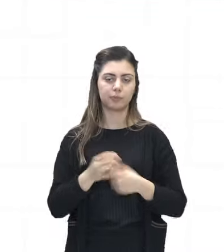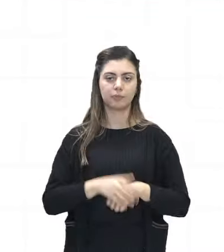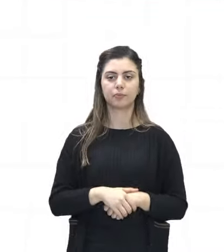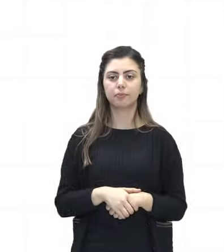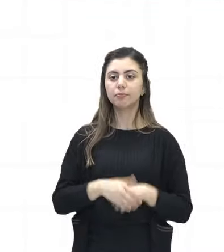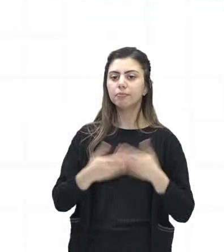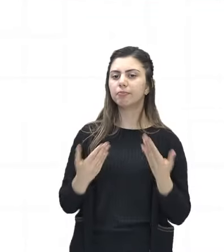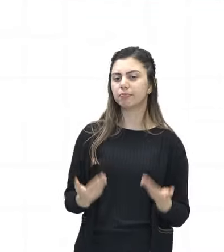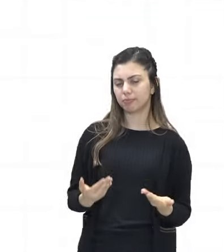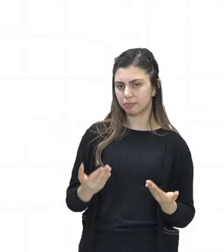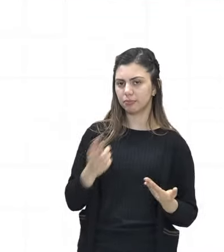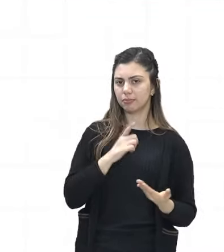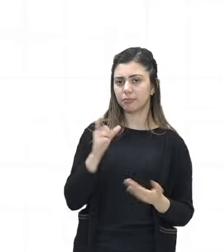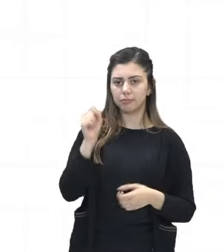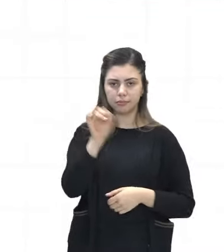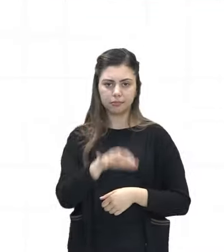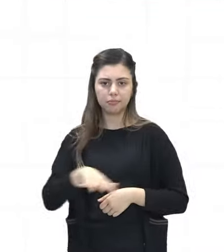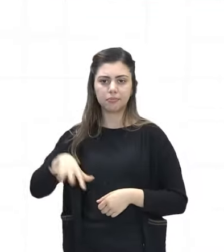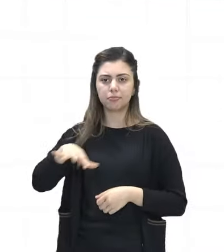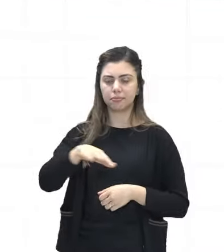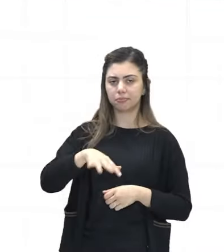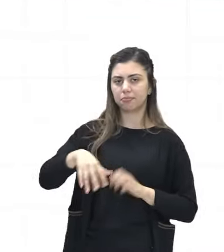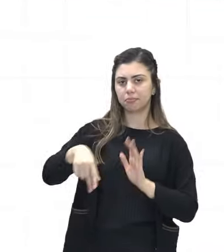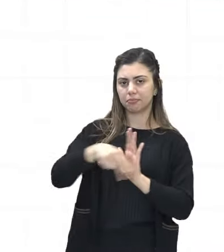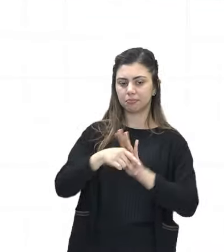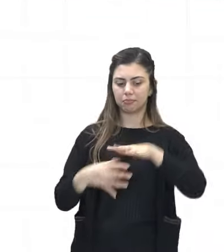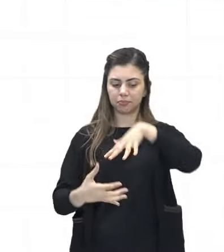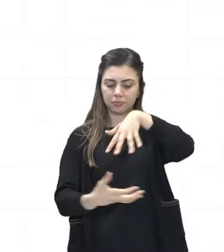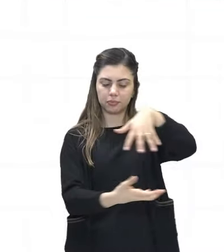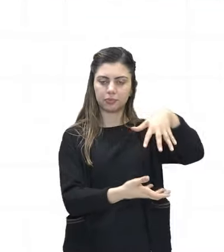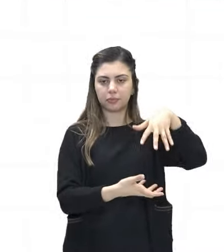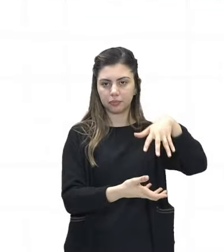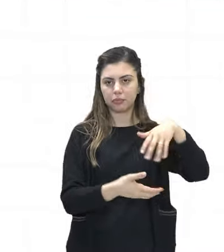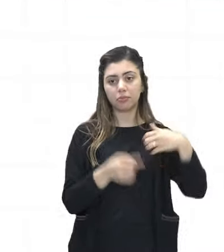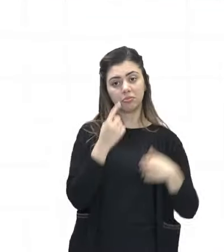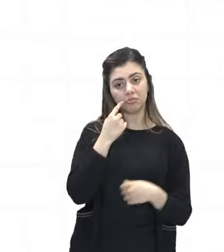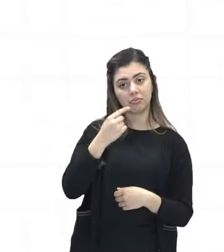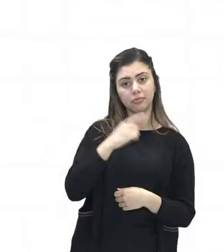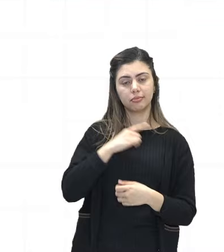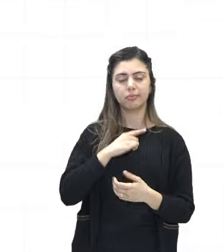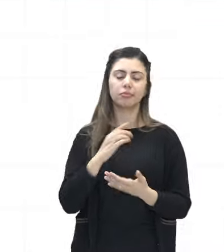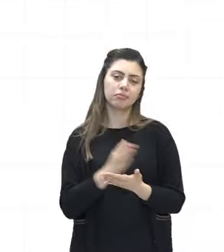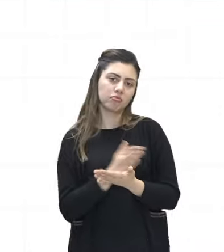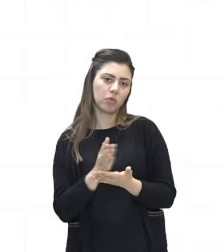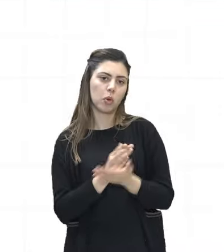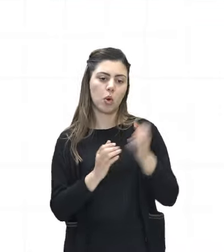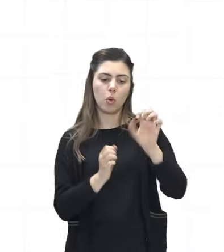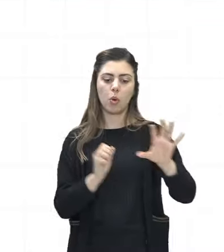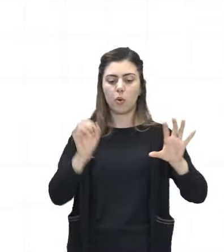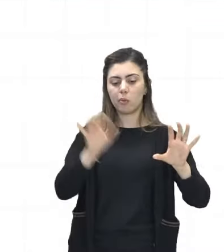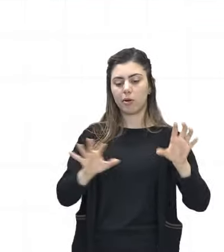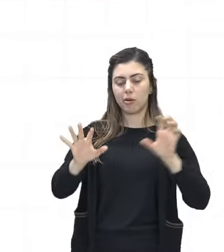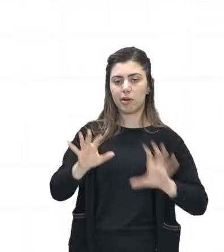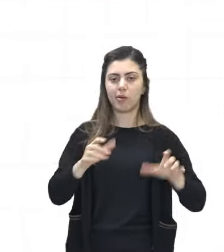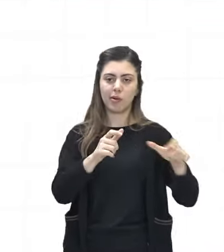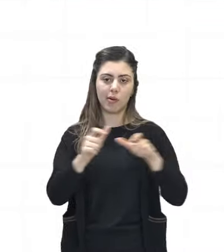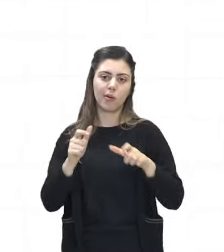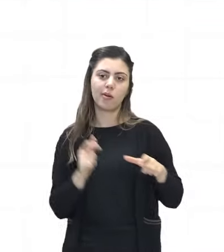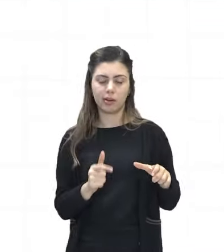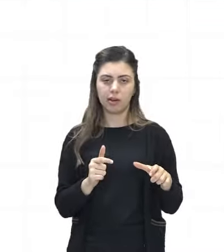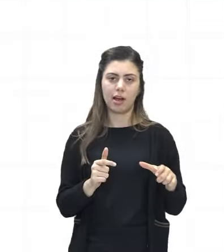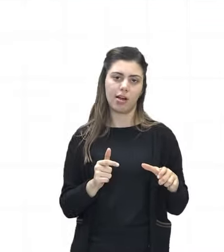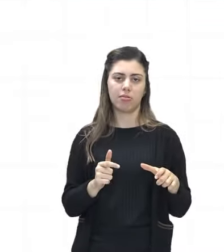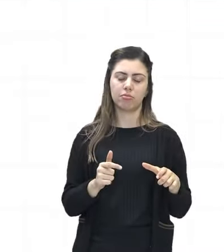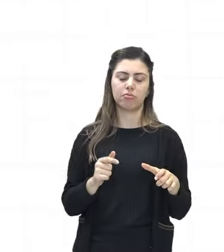em uma uma região mais específica do nosso planeta a gente vai ver que tem áreas do nosso planeta que são vazios demográficos ou